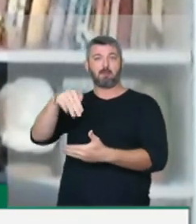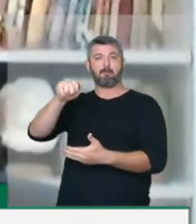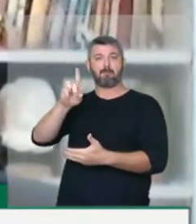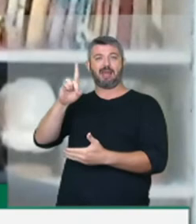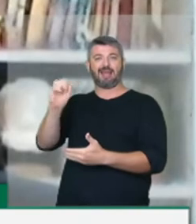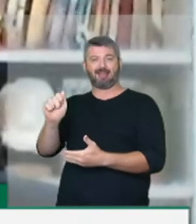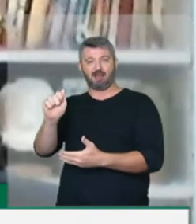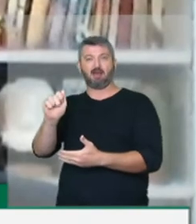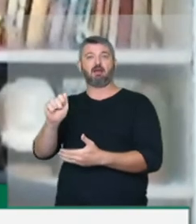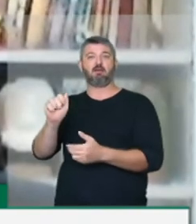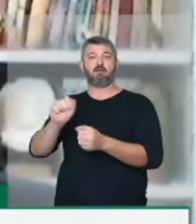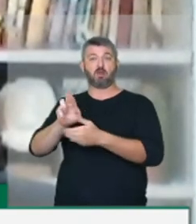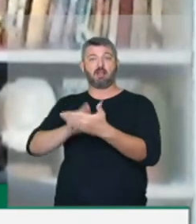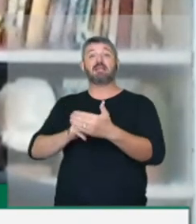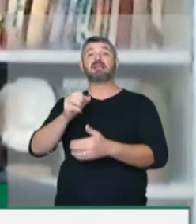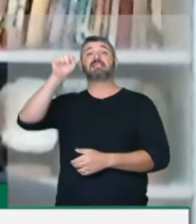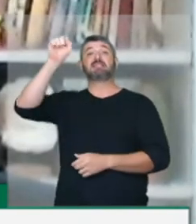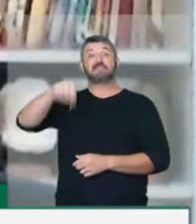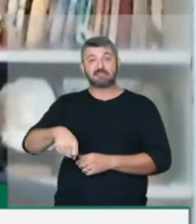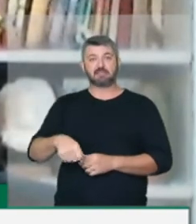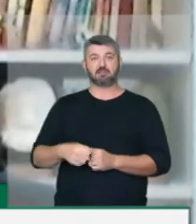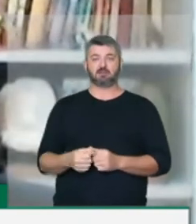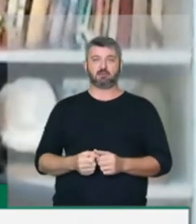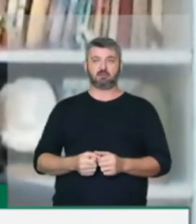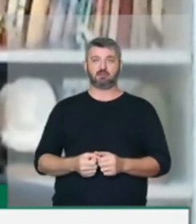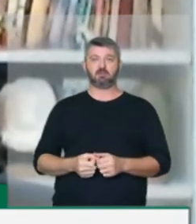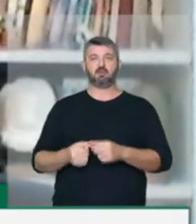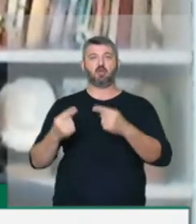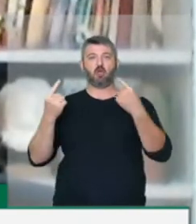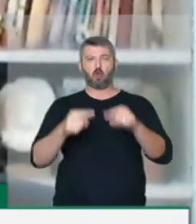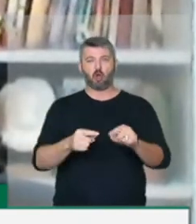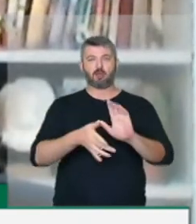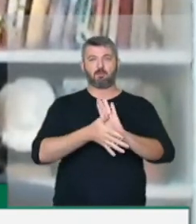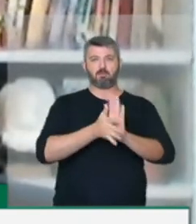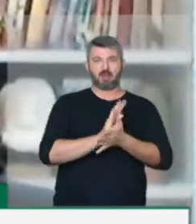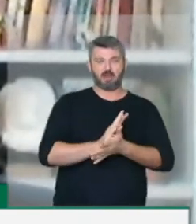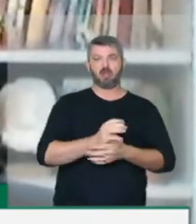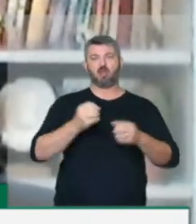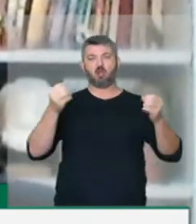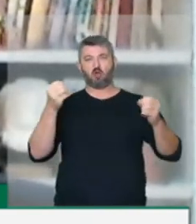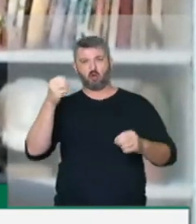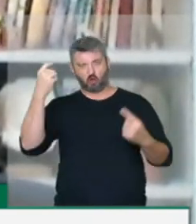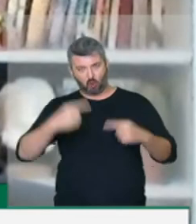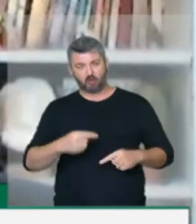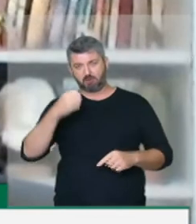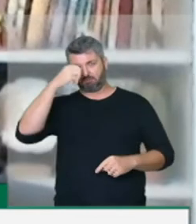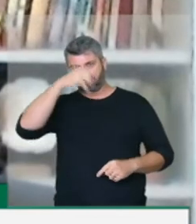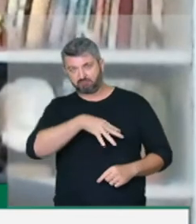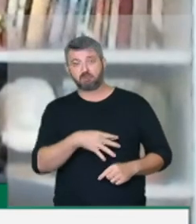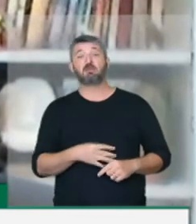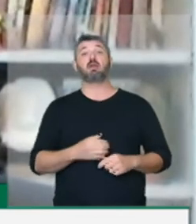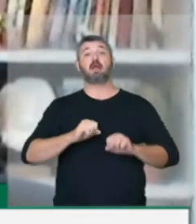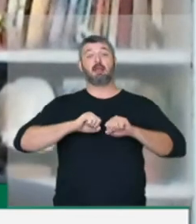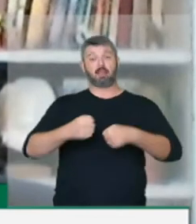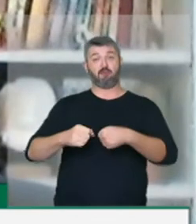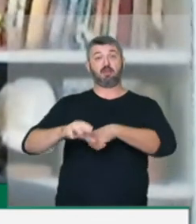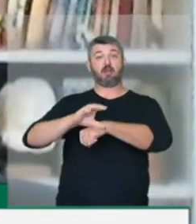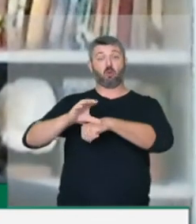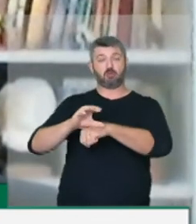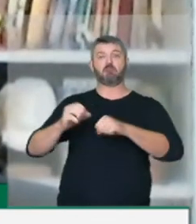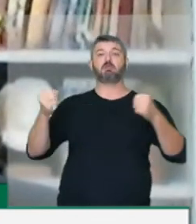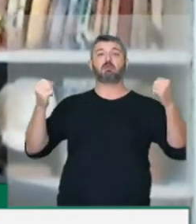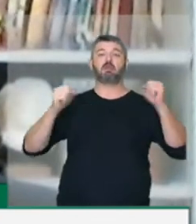Magda Mofato, é sim ao relatório contra a intolerância, contra o autoritarismo, em defesa da Constituição